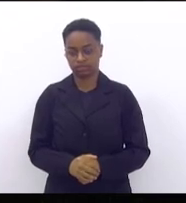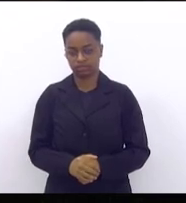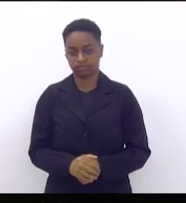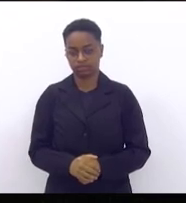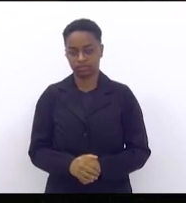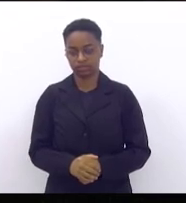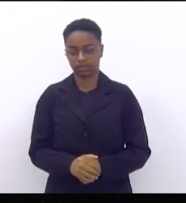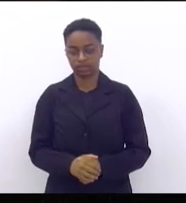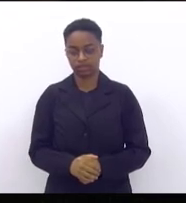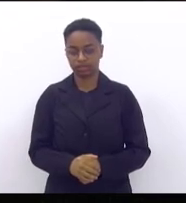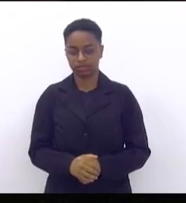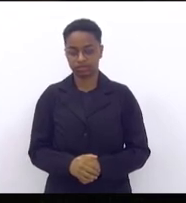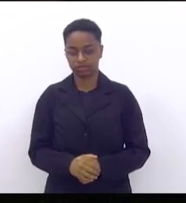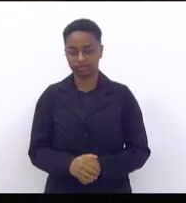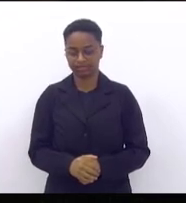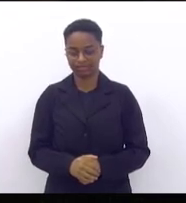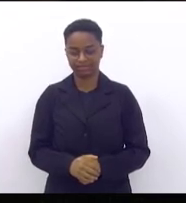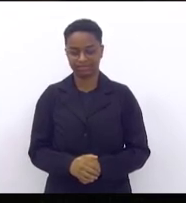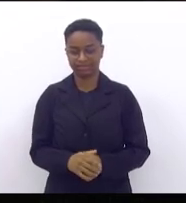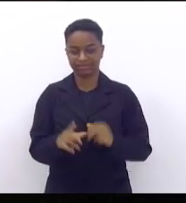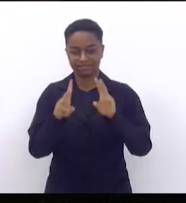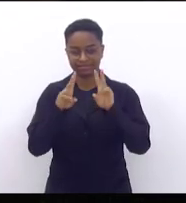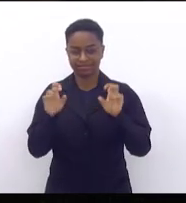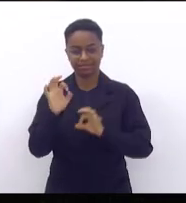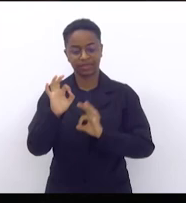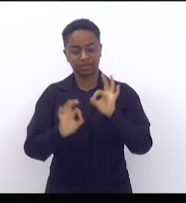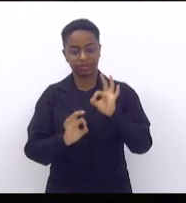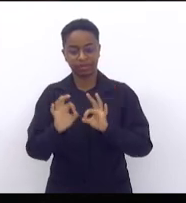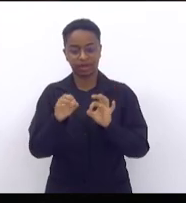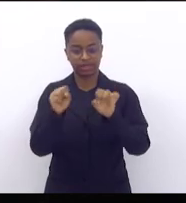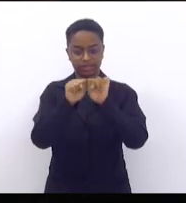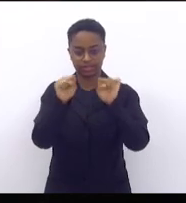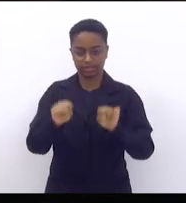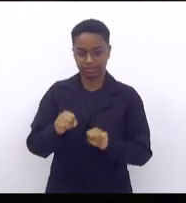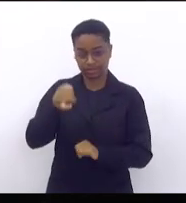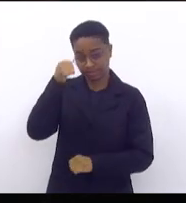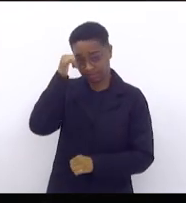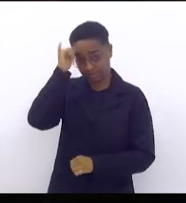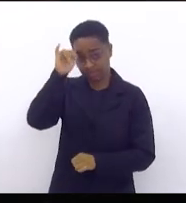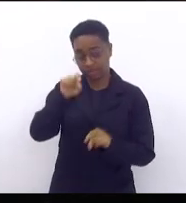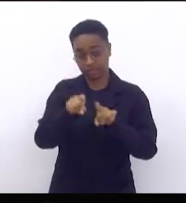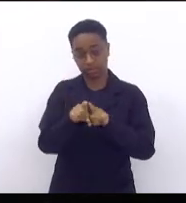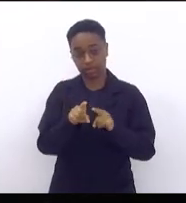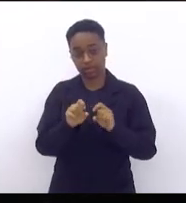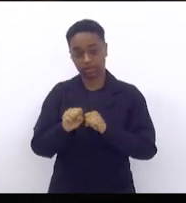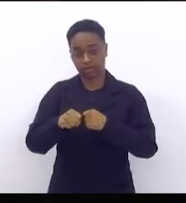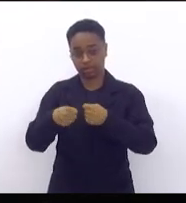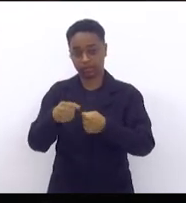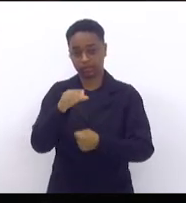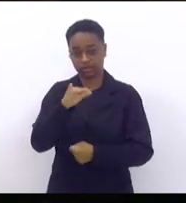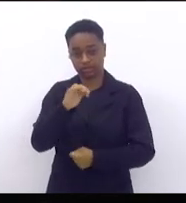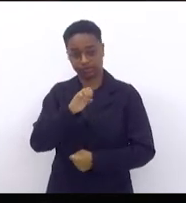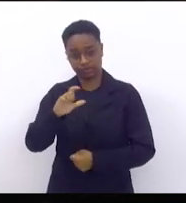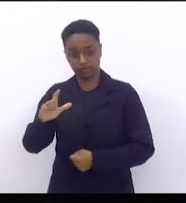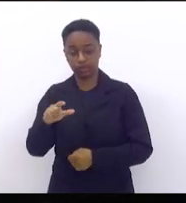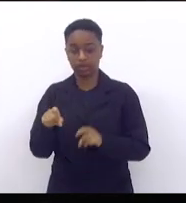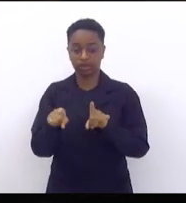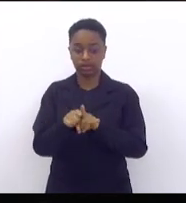vez melhor o sistema de prevenção e o sistema de defesa civil, e na outra